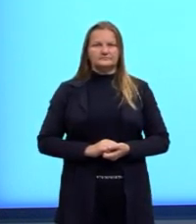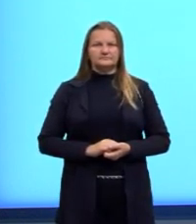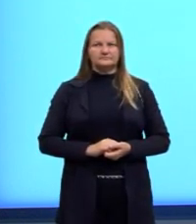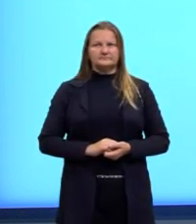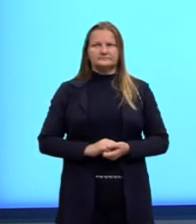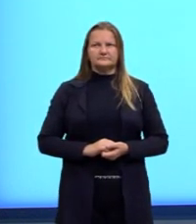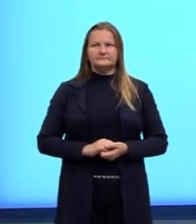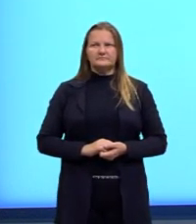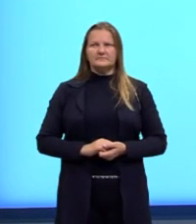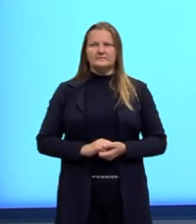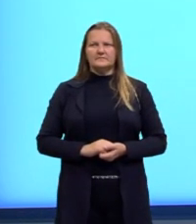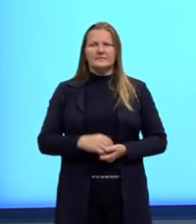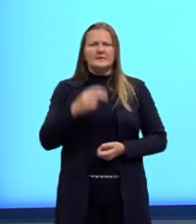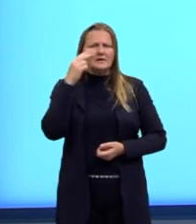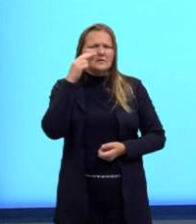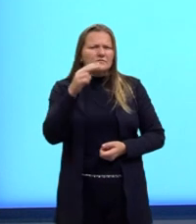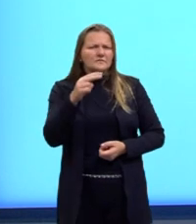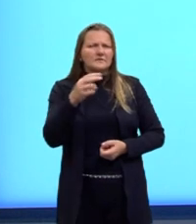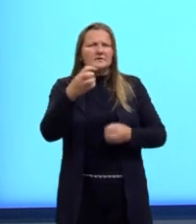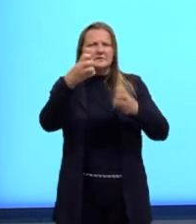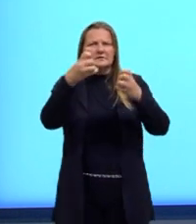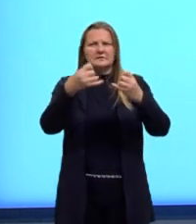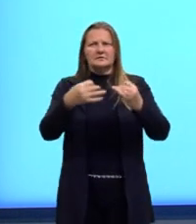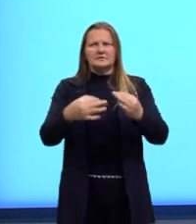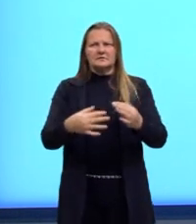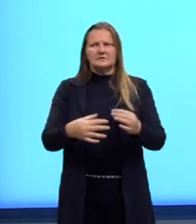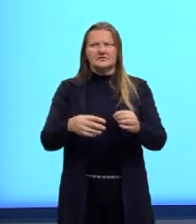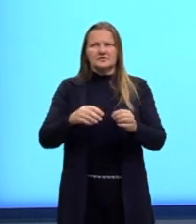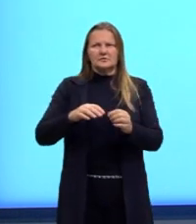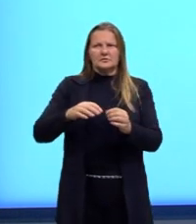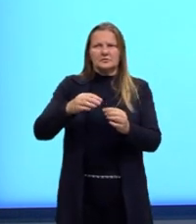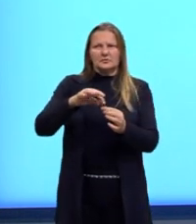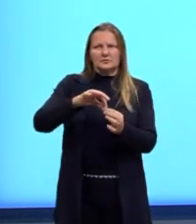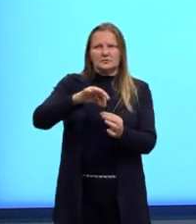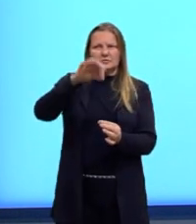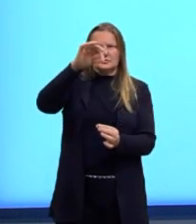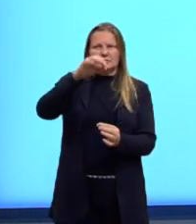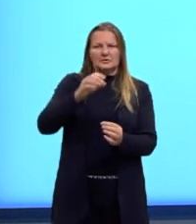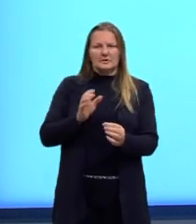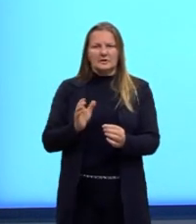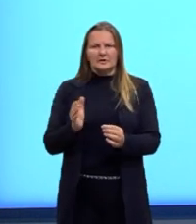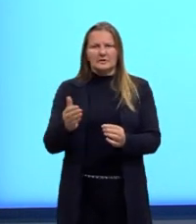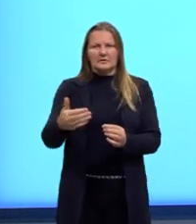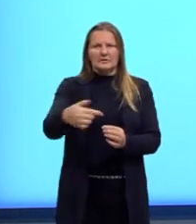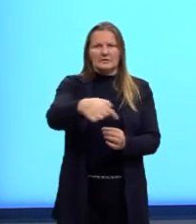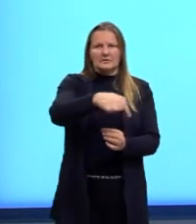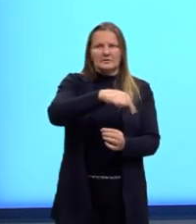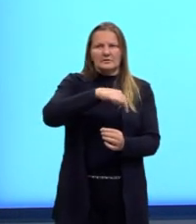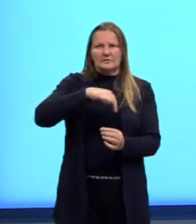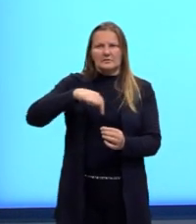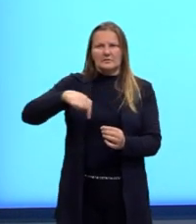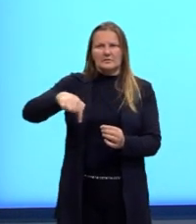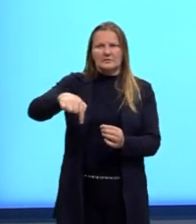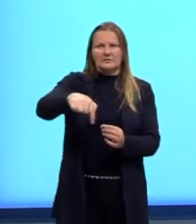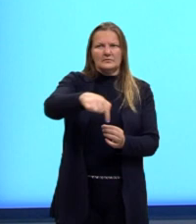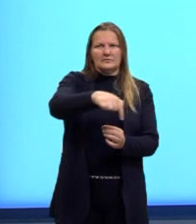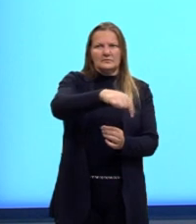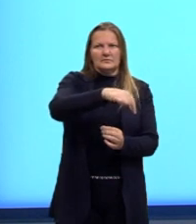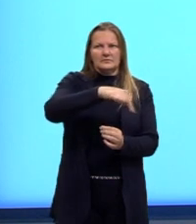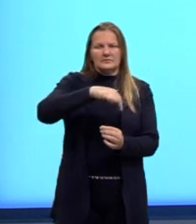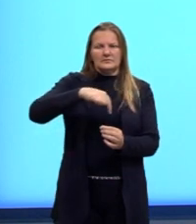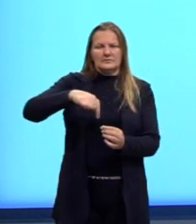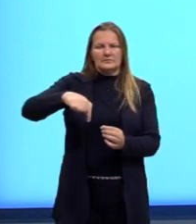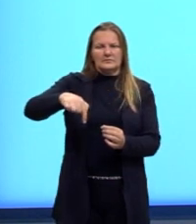né, eu vi ali que eu posso dizer, né, que esse campo magnético ele está se orientando da direita, da esquerda, né, para a